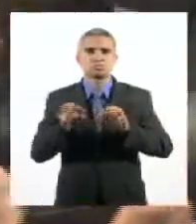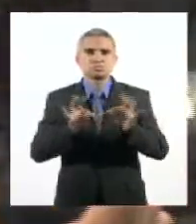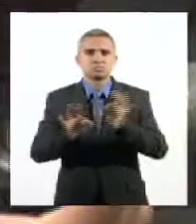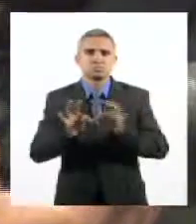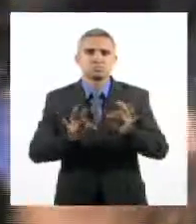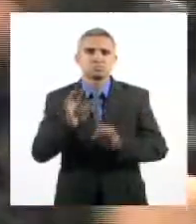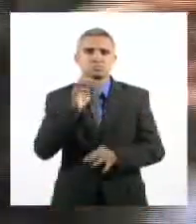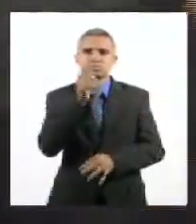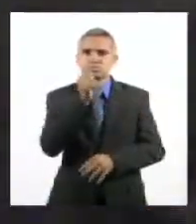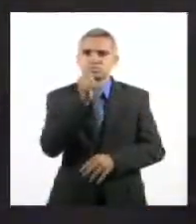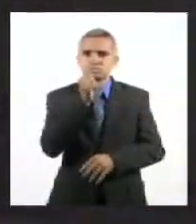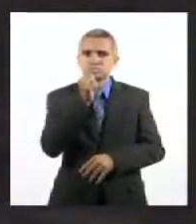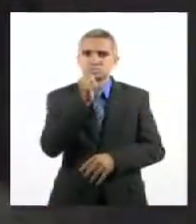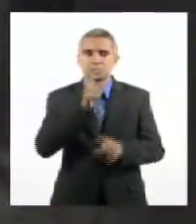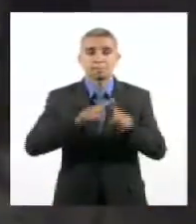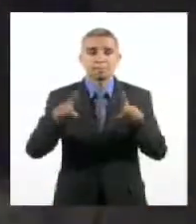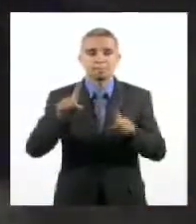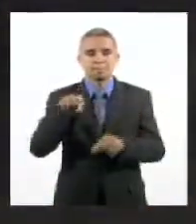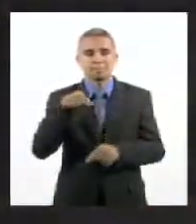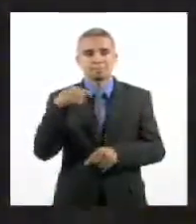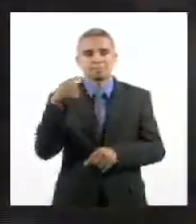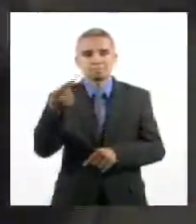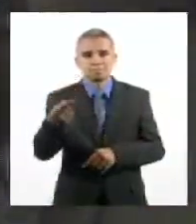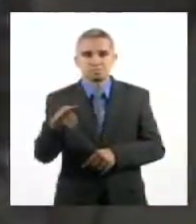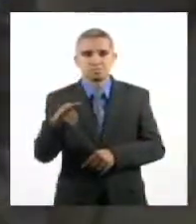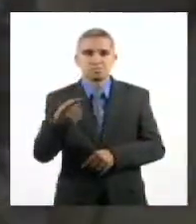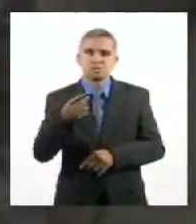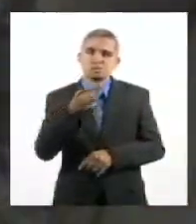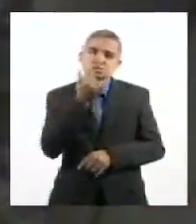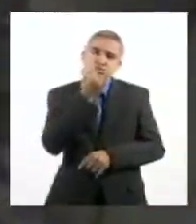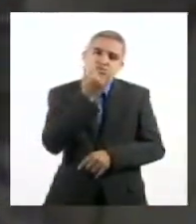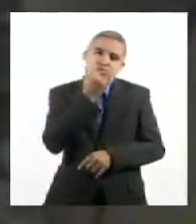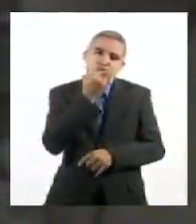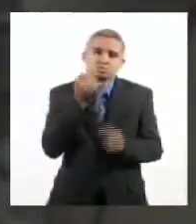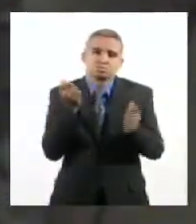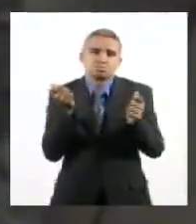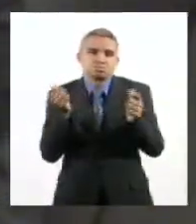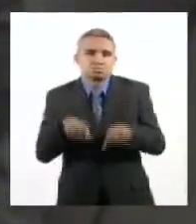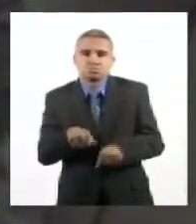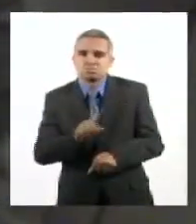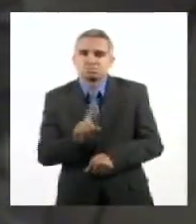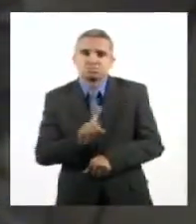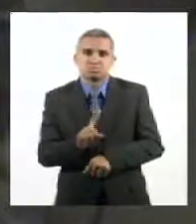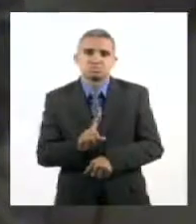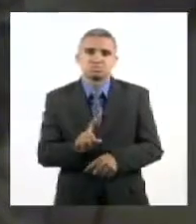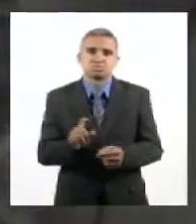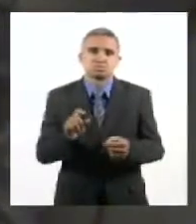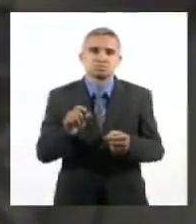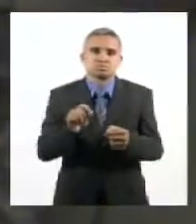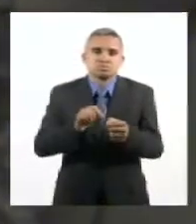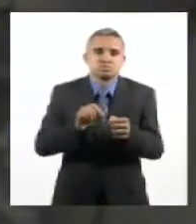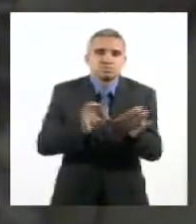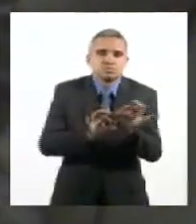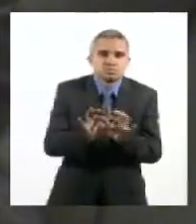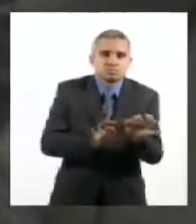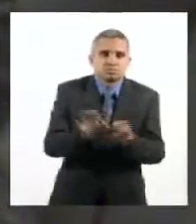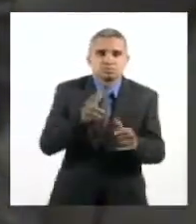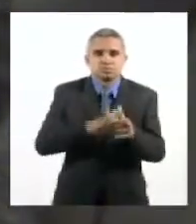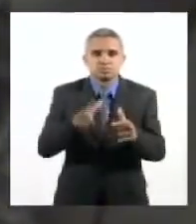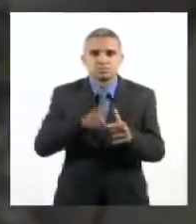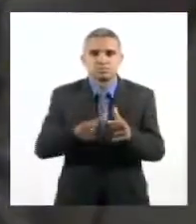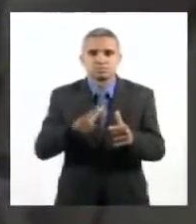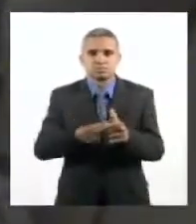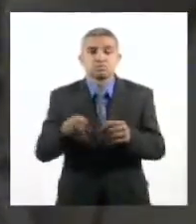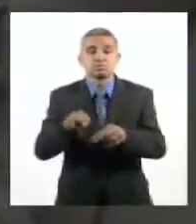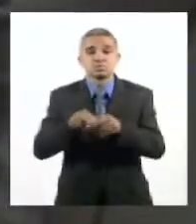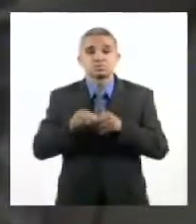reconheceu a sua incapacidade em resolver o problema e, então, entregou para a